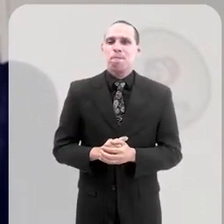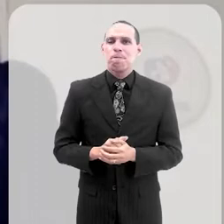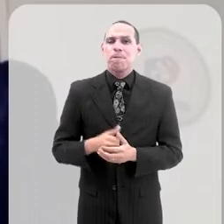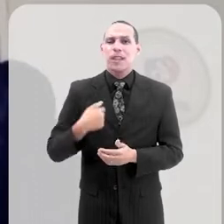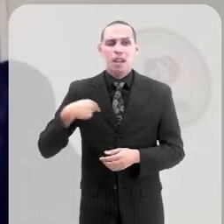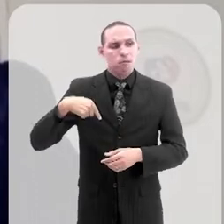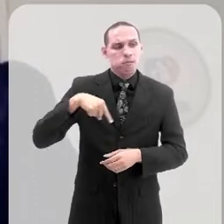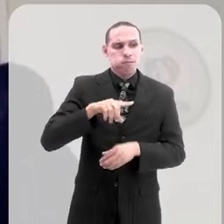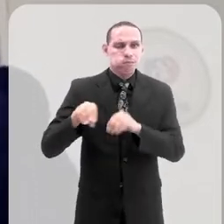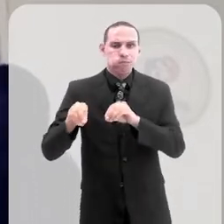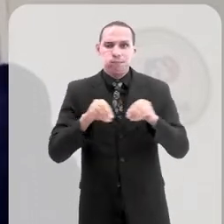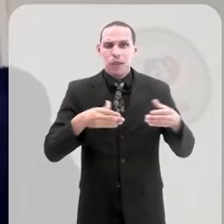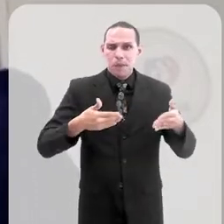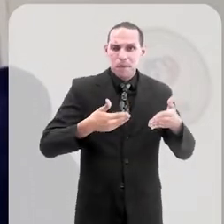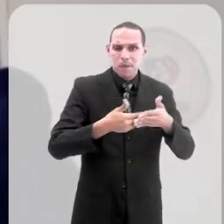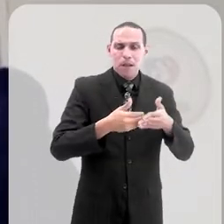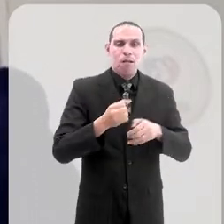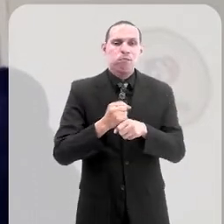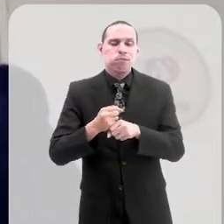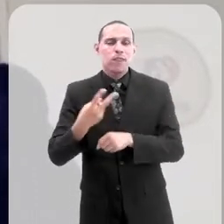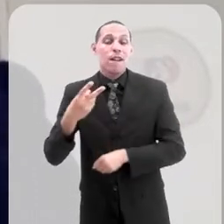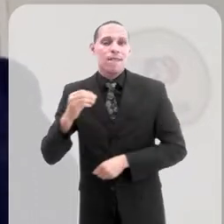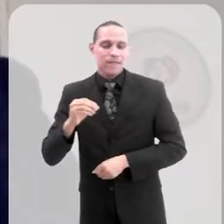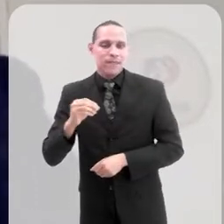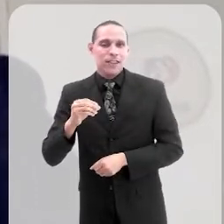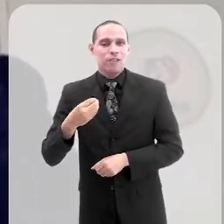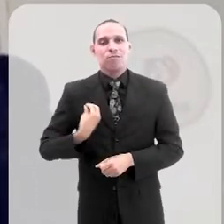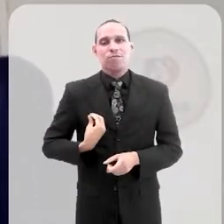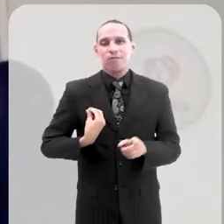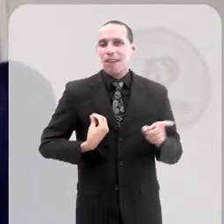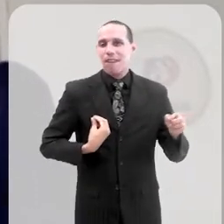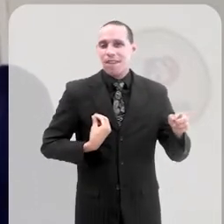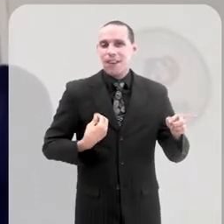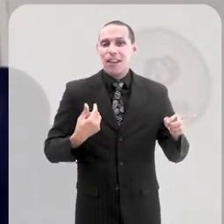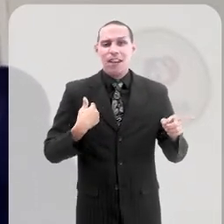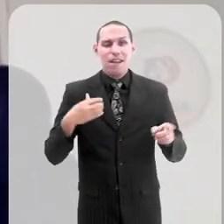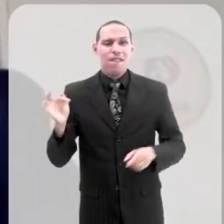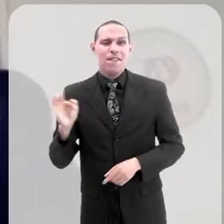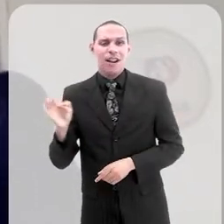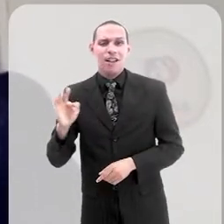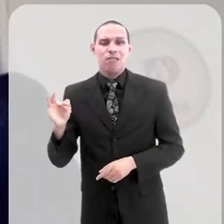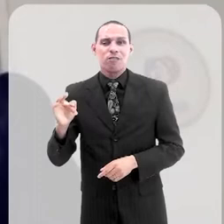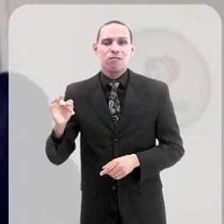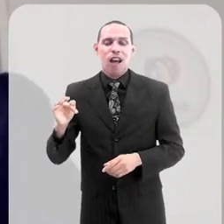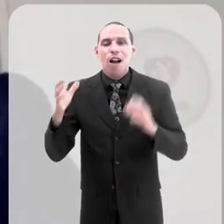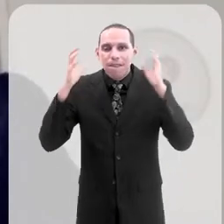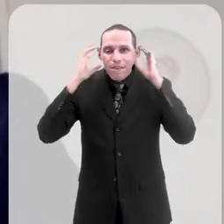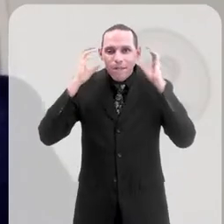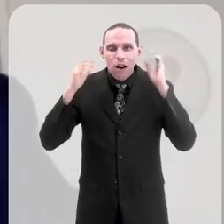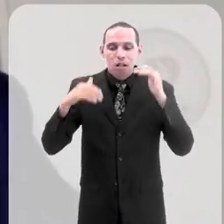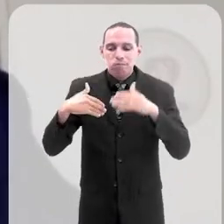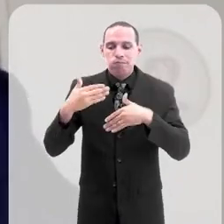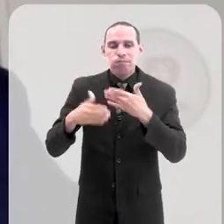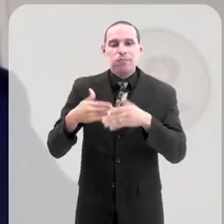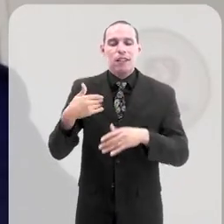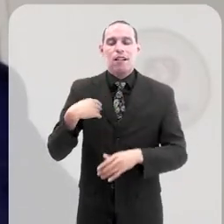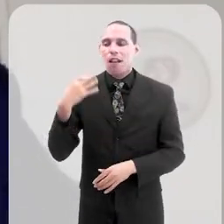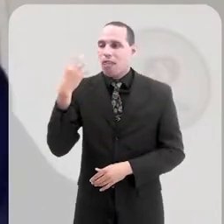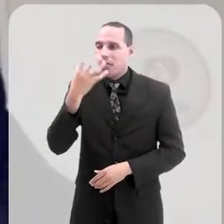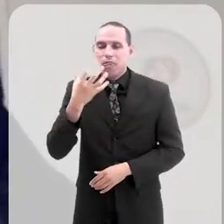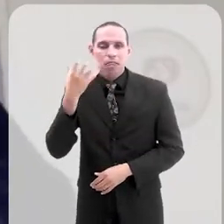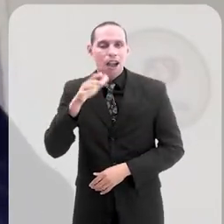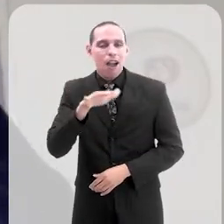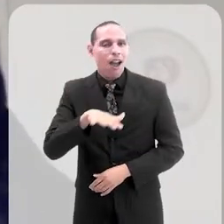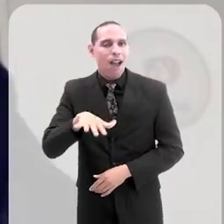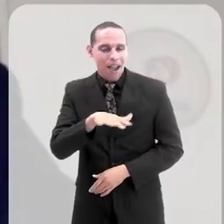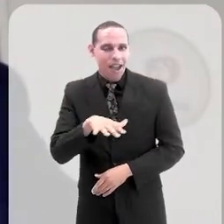E eu fui para Ribeirão, morei lá 20 anos. E eu, desde a faculdade, na verdade, de fonoaudiologia, eu me encantei